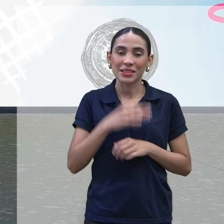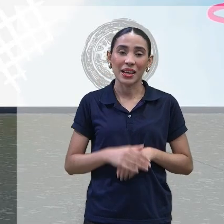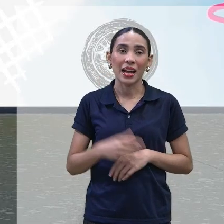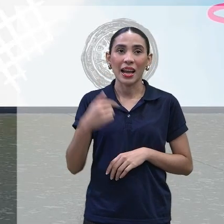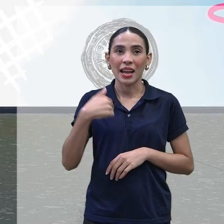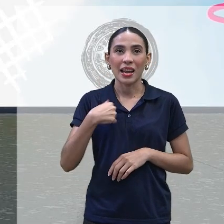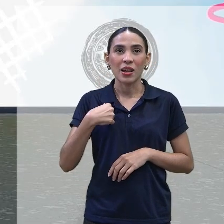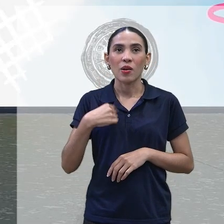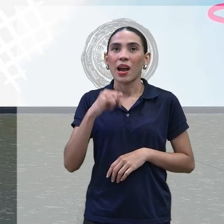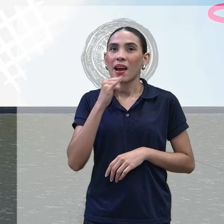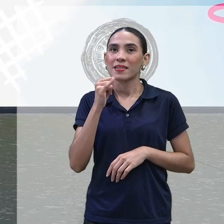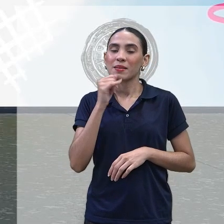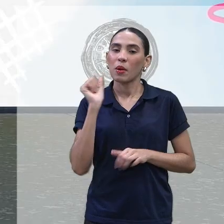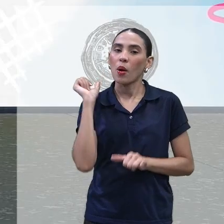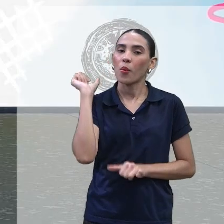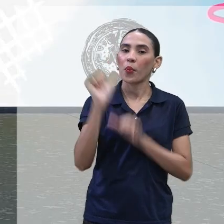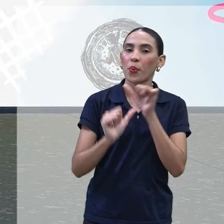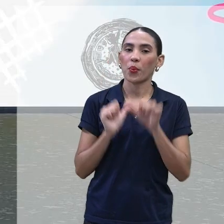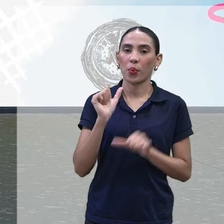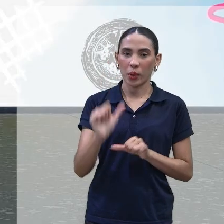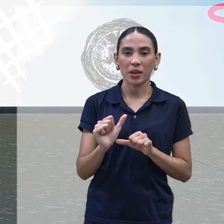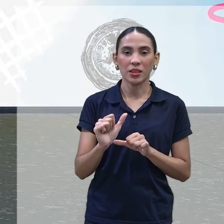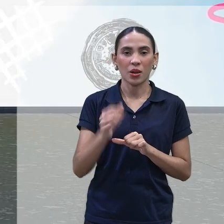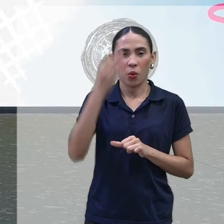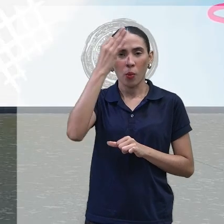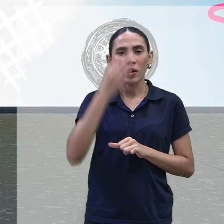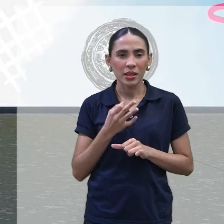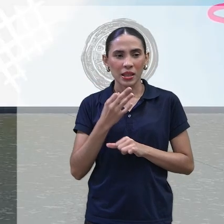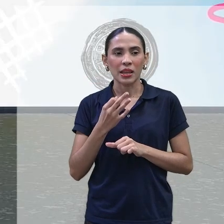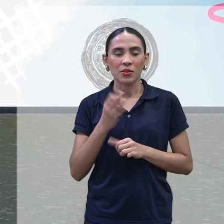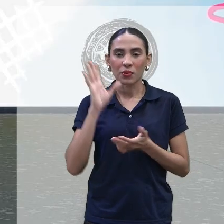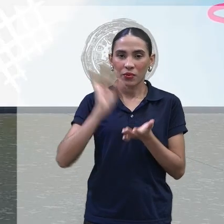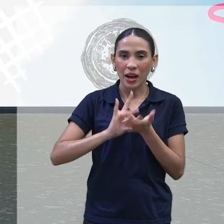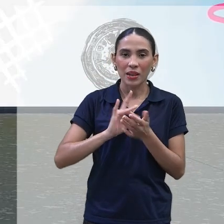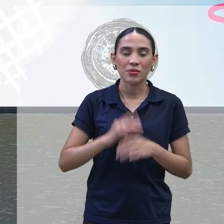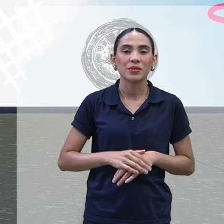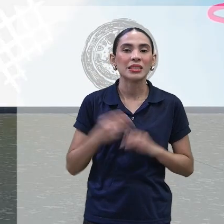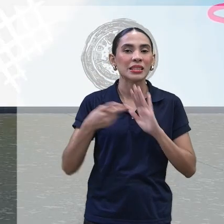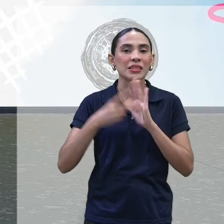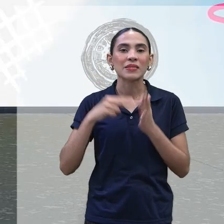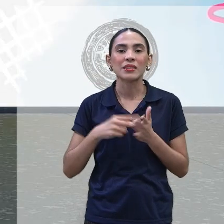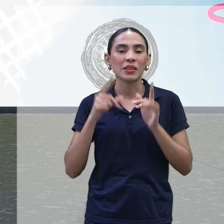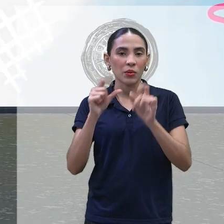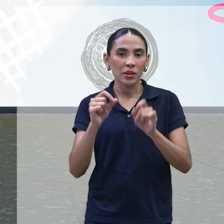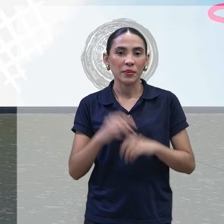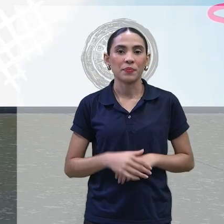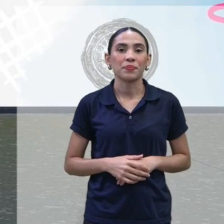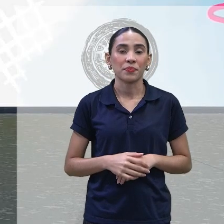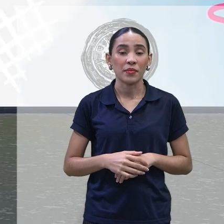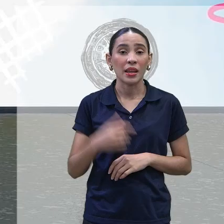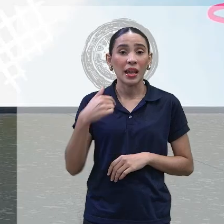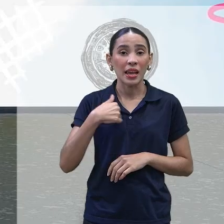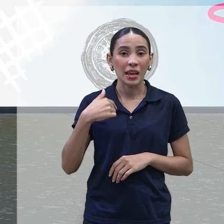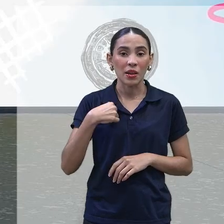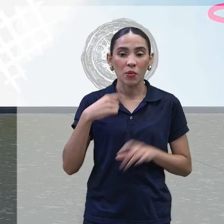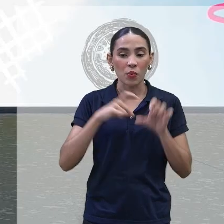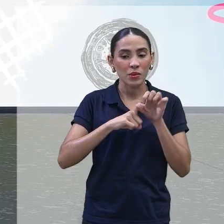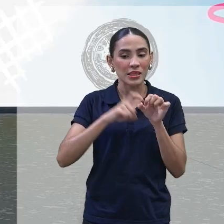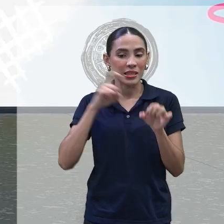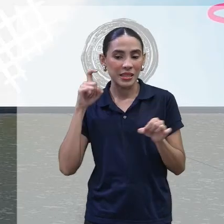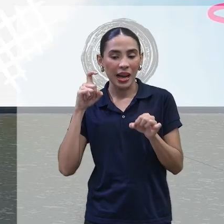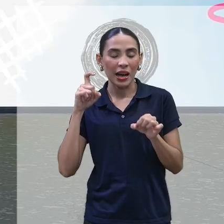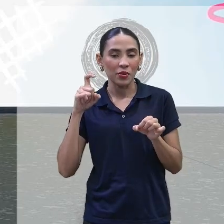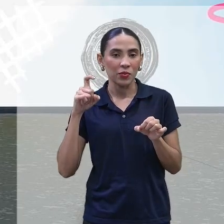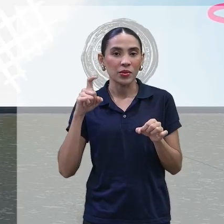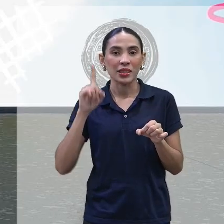eu faço essa transição, nós estamos compreendendo essa transição, significa justamente isso daí. Eu saio daquilo